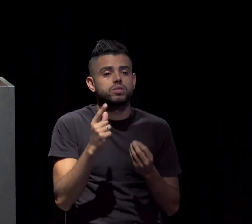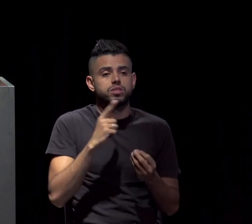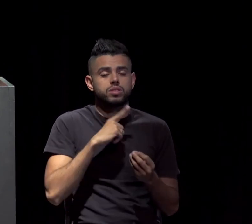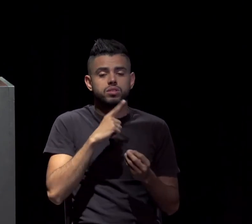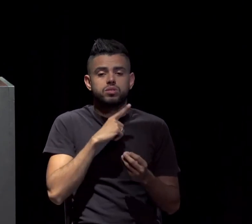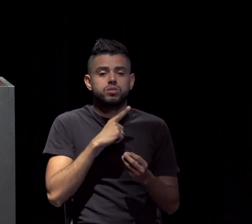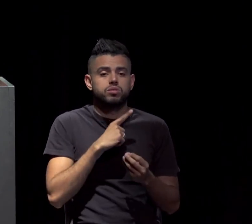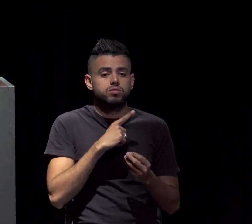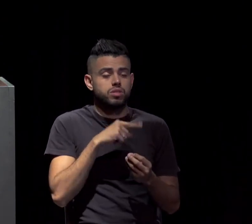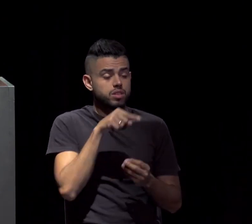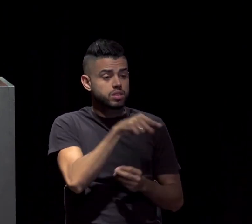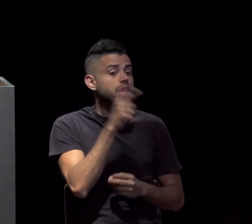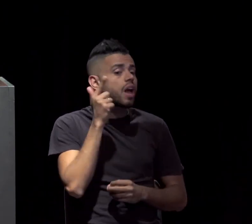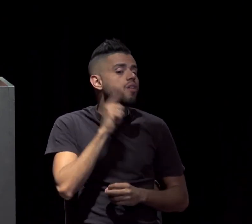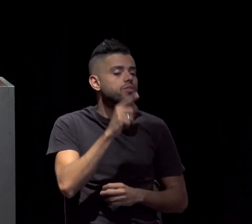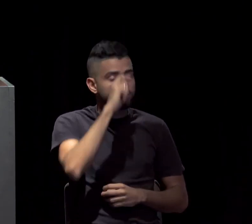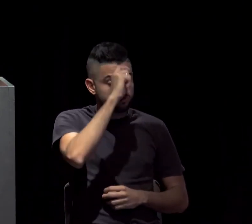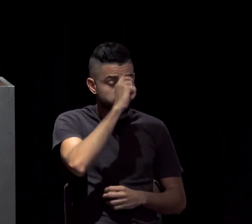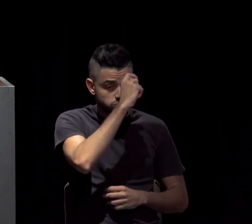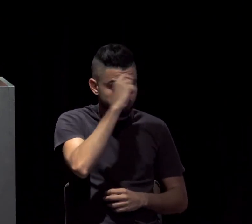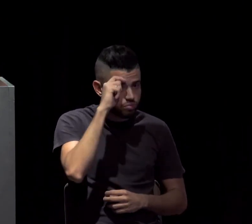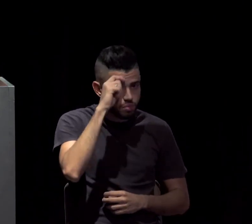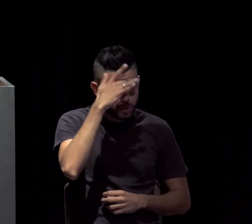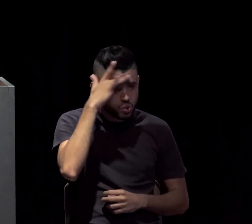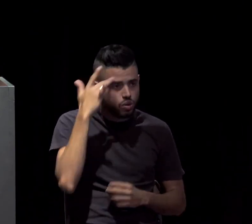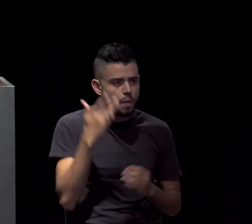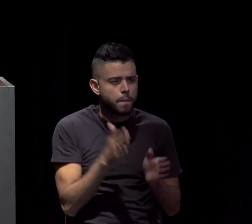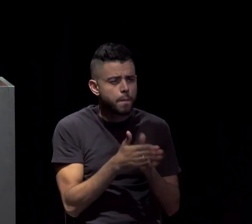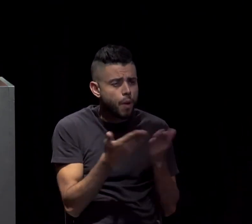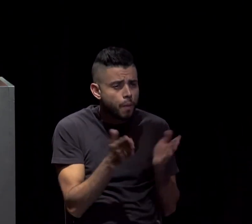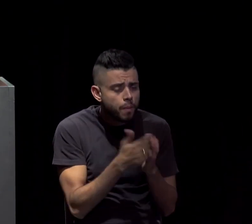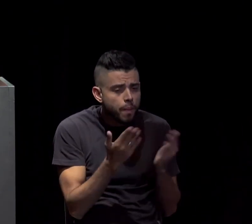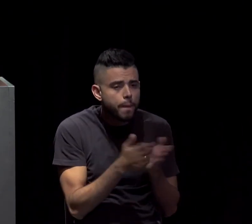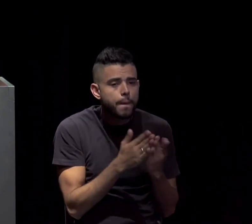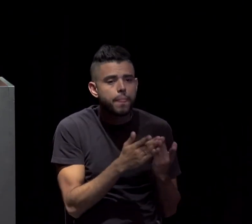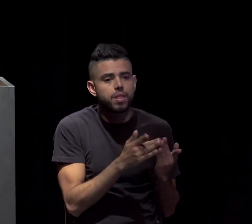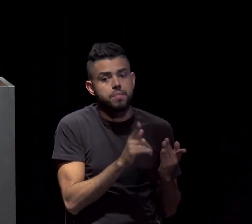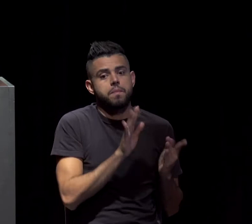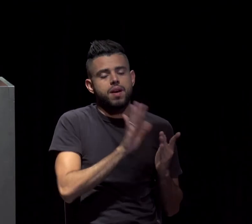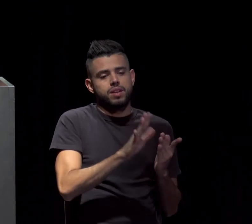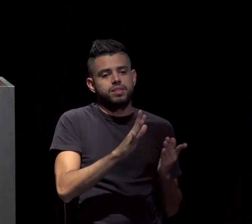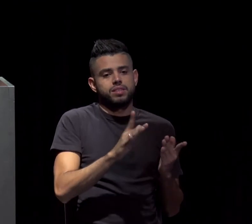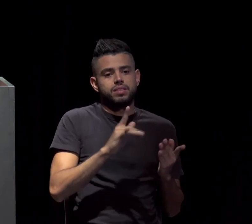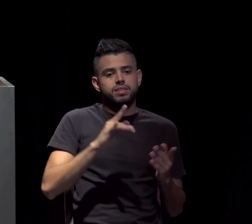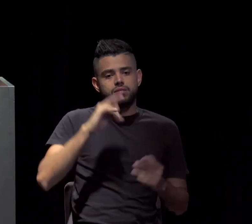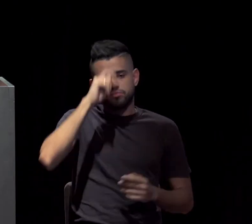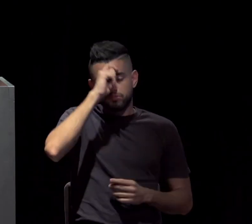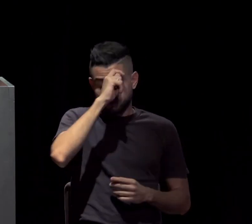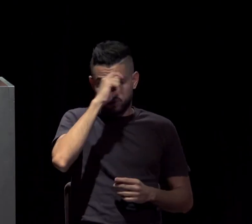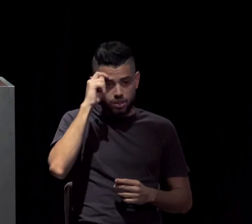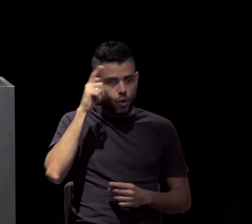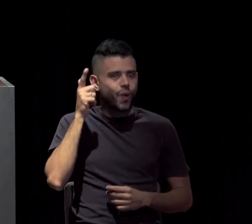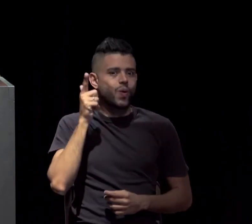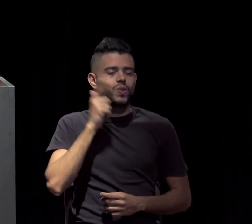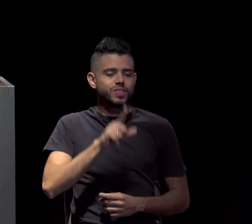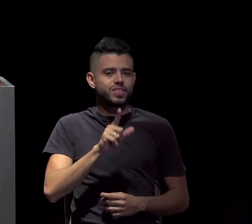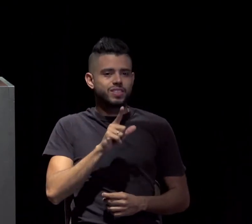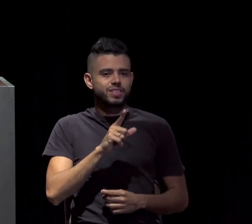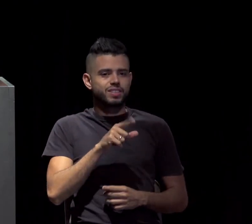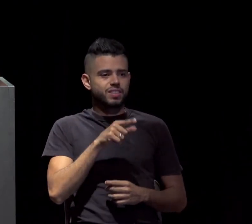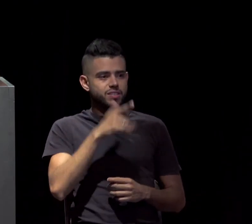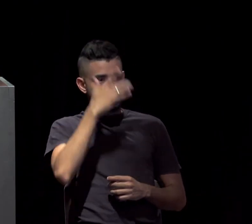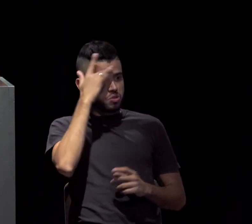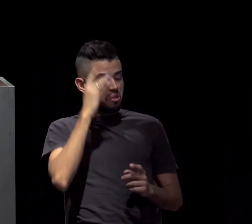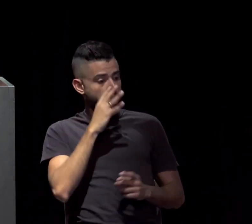aspectos rituais. O negro pobre, na prática econômica, era rico no domínio do sagrado. E essa